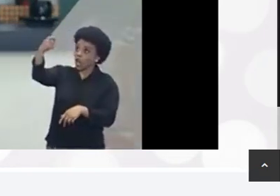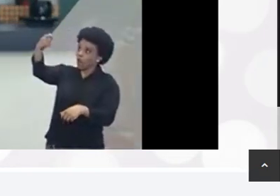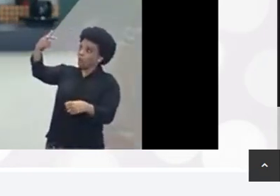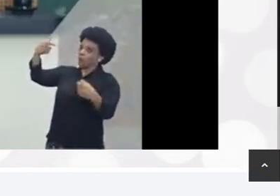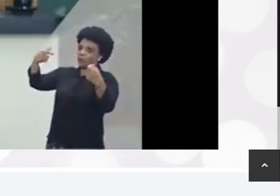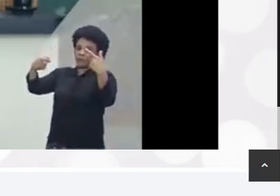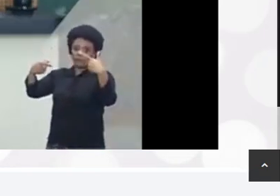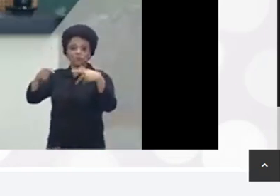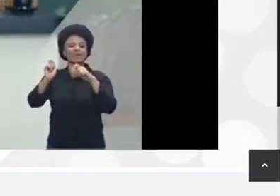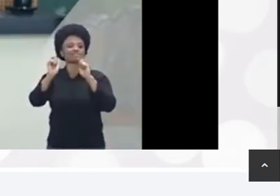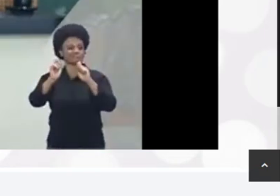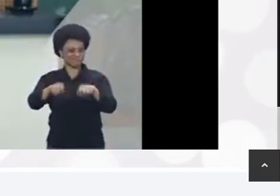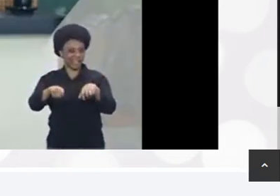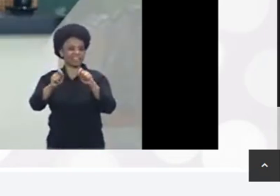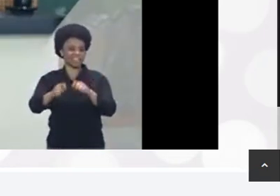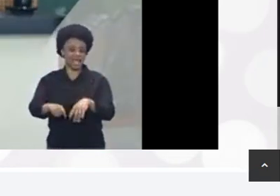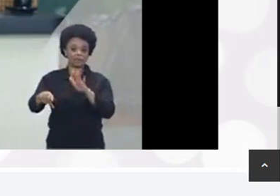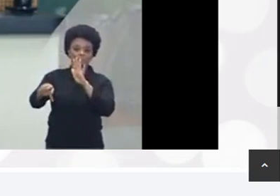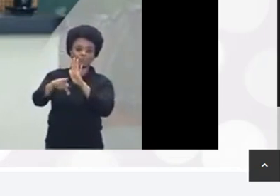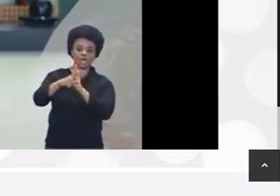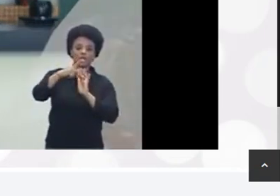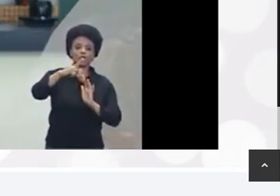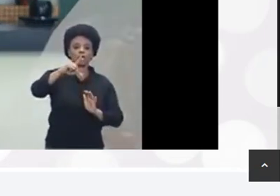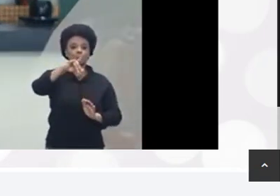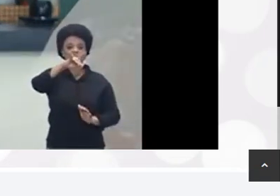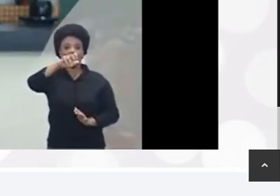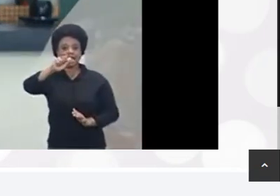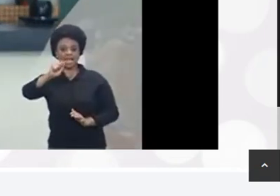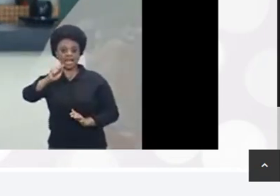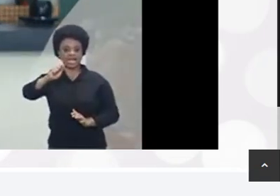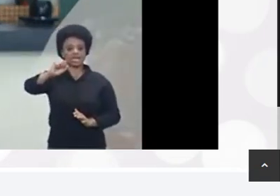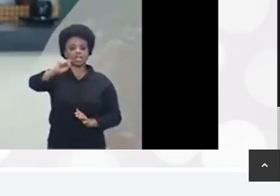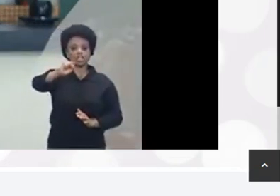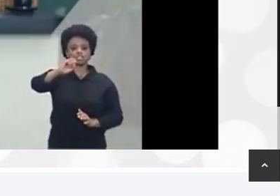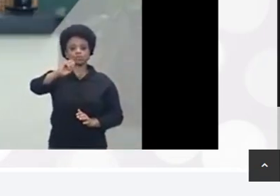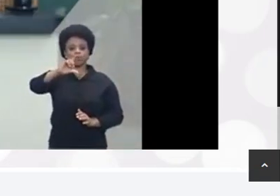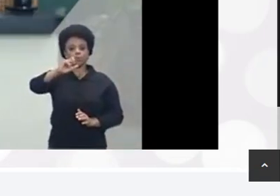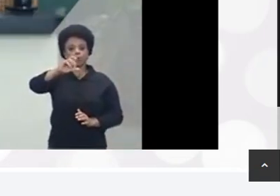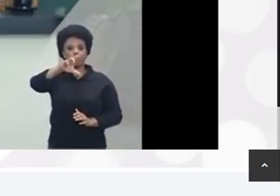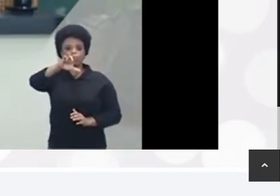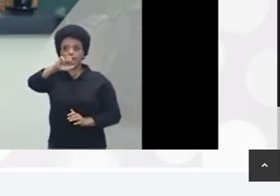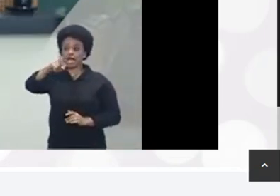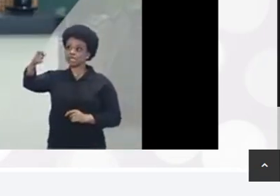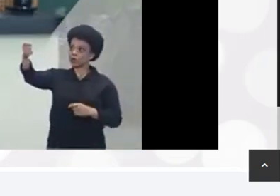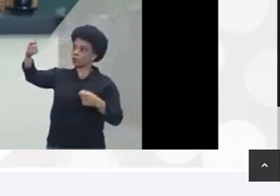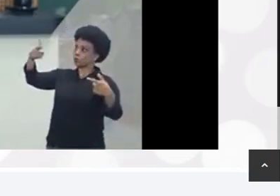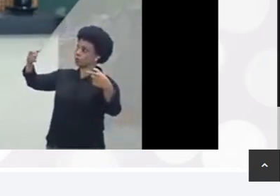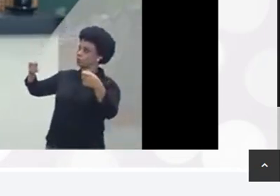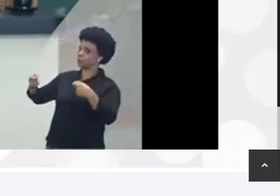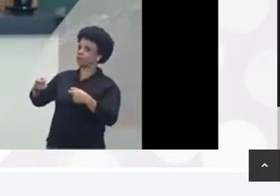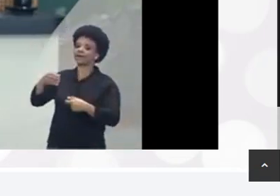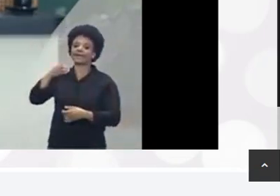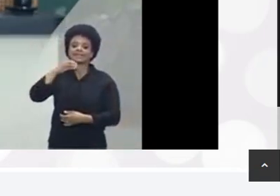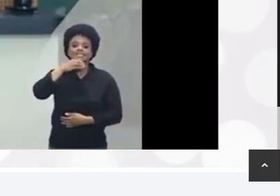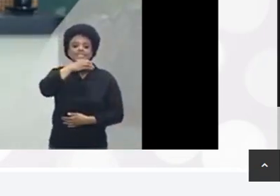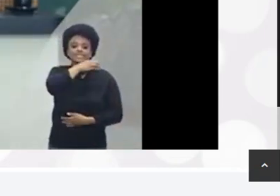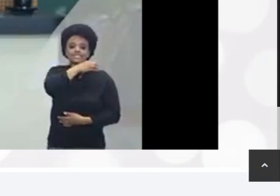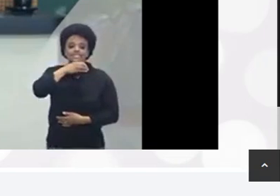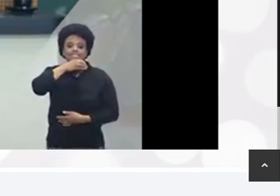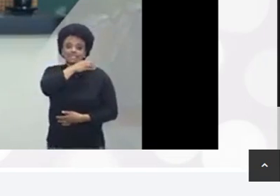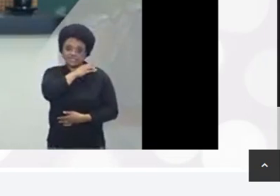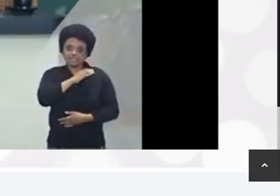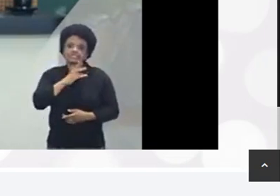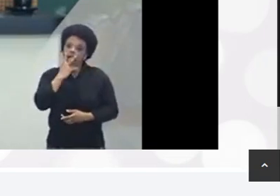gente consegue, pelas placas solares de iluminação, por bastante janelas de iluminação natural. O térmico, eu acho que é o que mais interfere